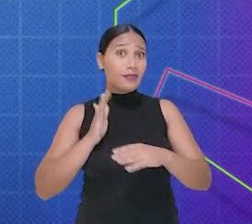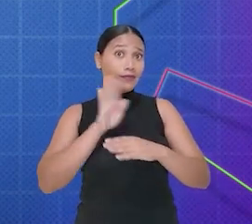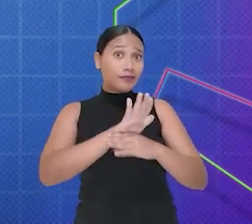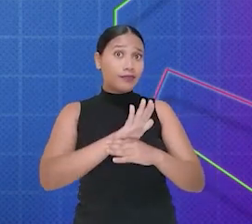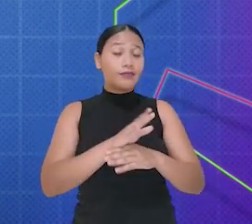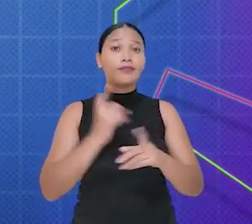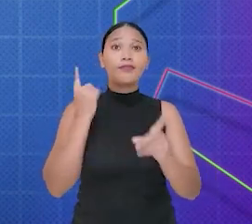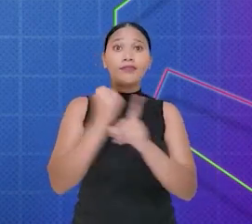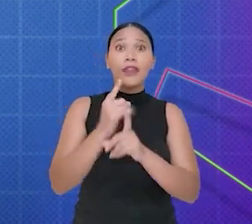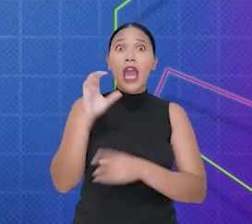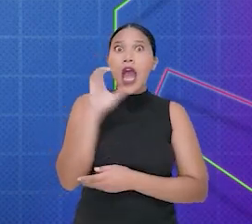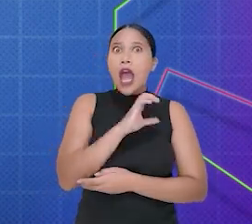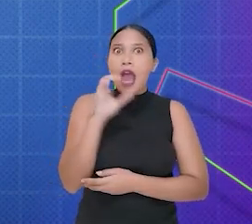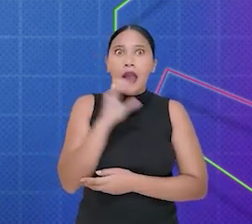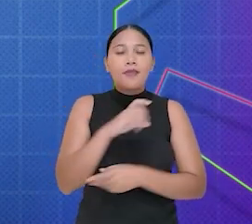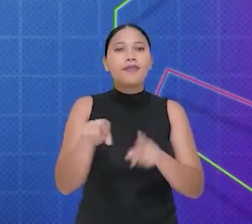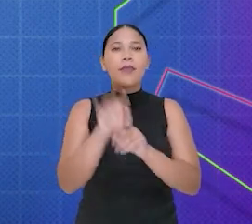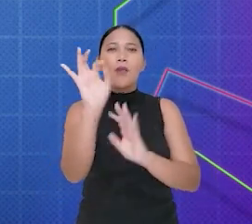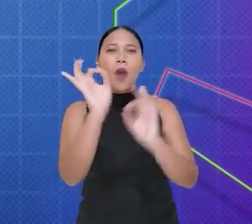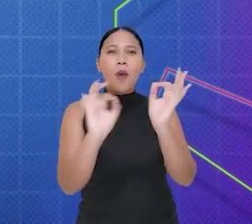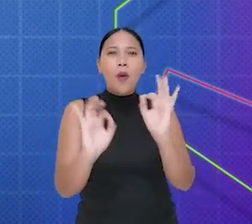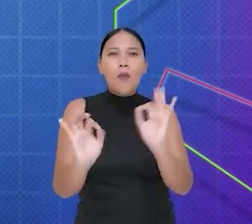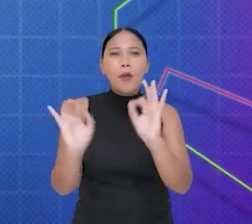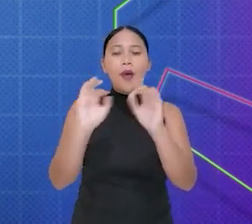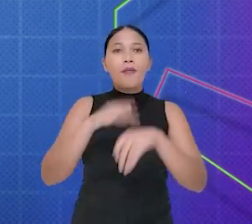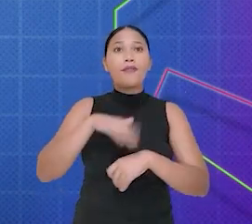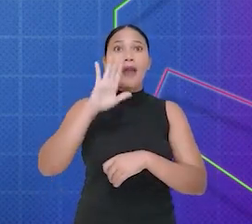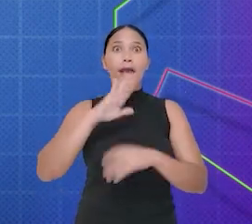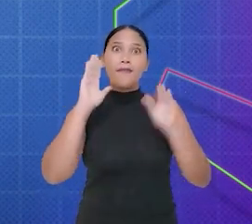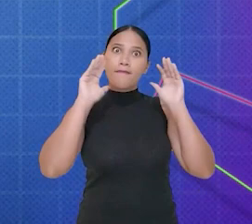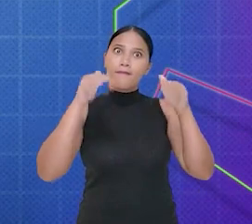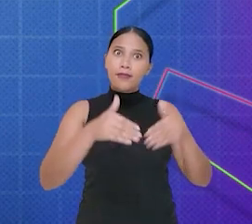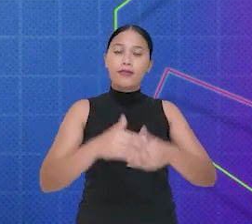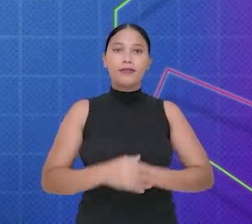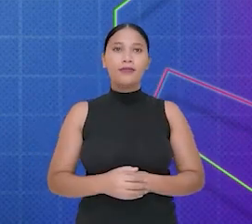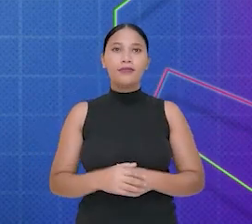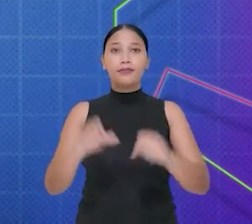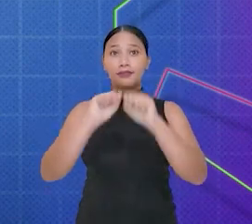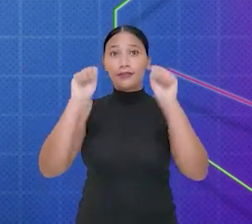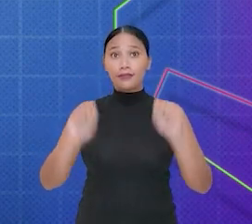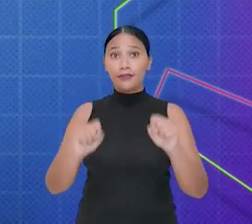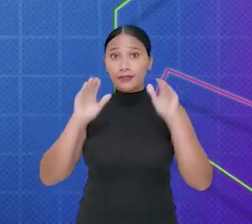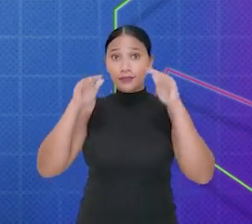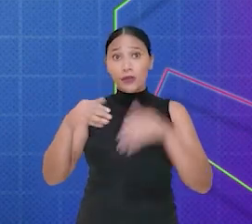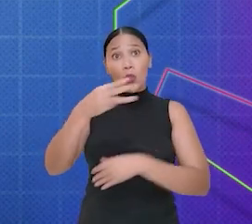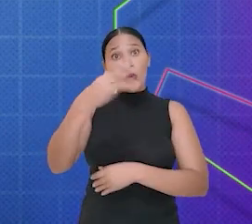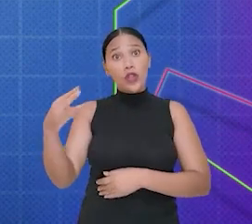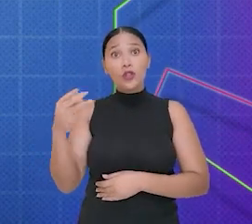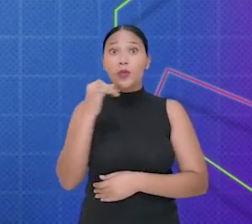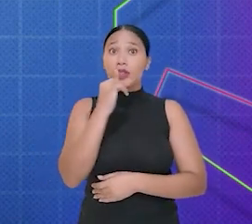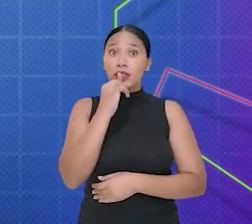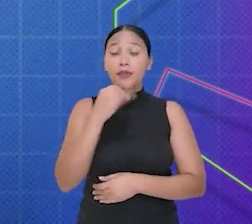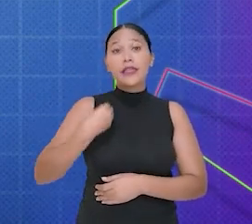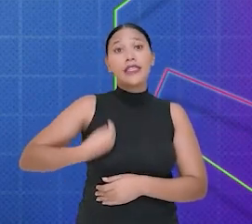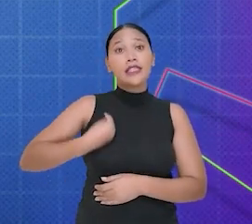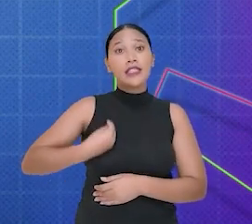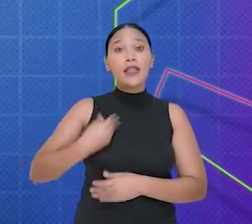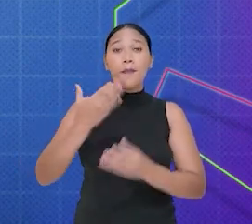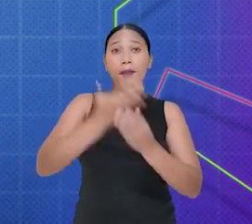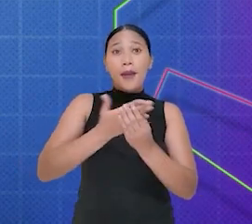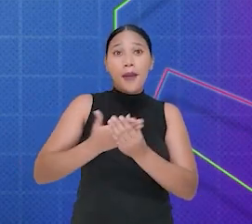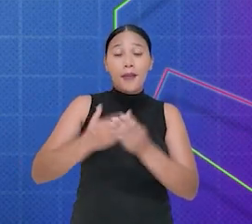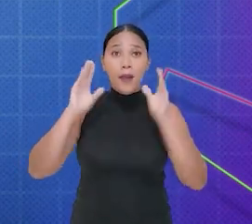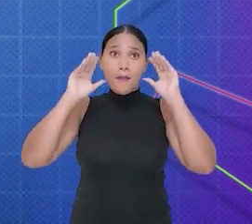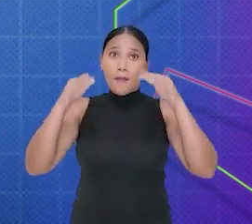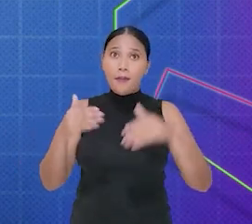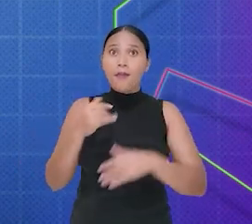isso pode ajudá-lo a encontrar arquivos rapidamente e a organizá-los de maneira mais eficiente. Em sistemas operacionais Windows, por exemplo,